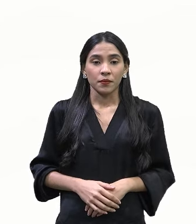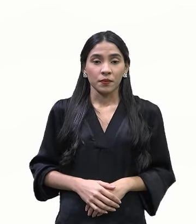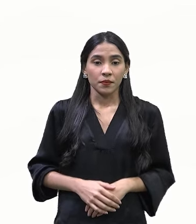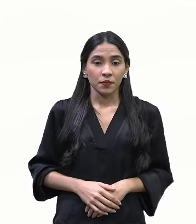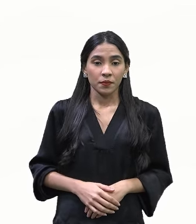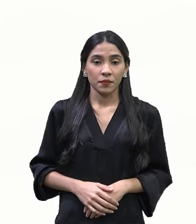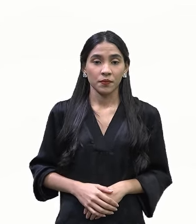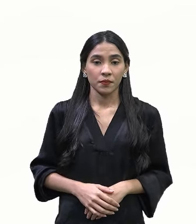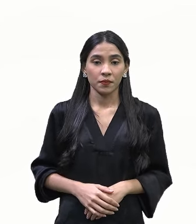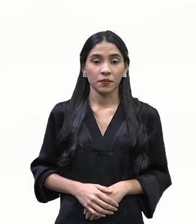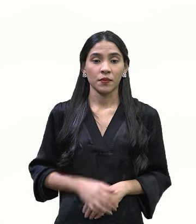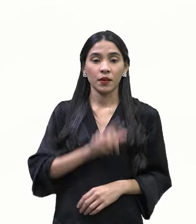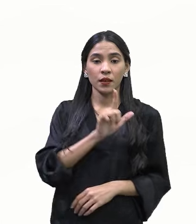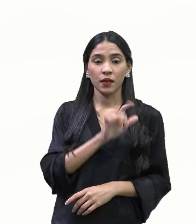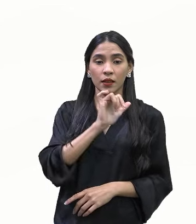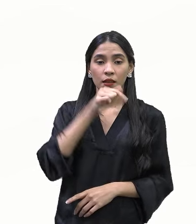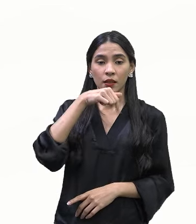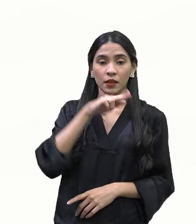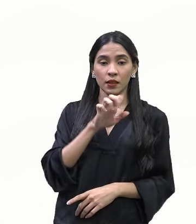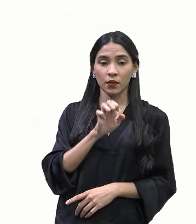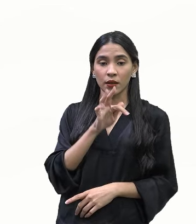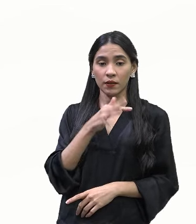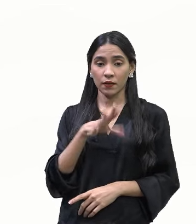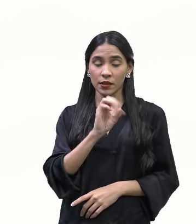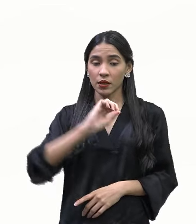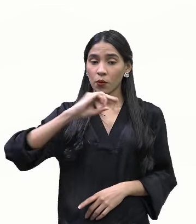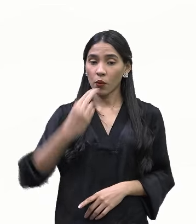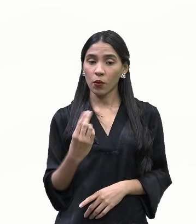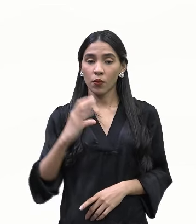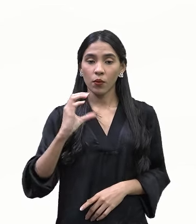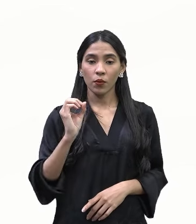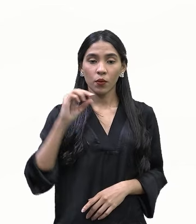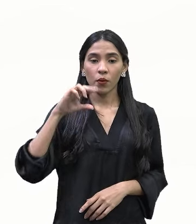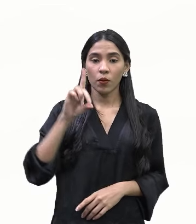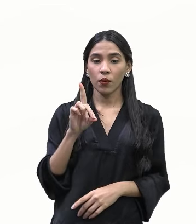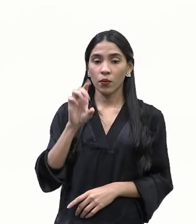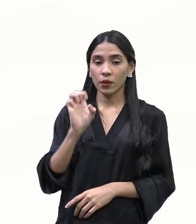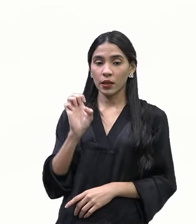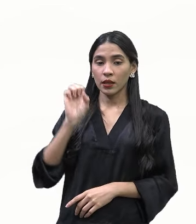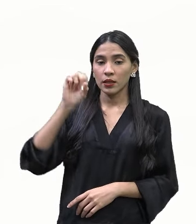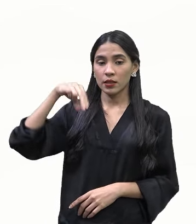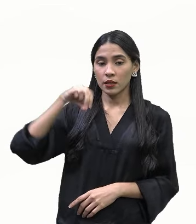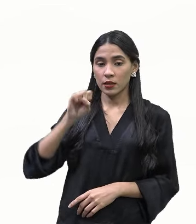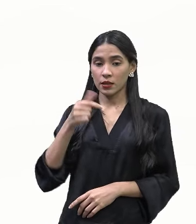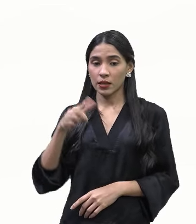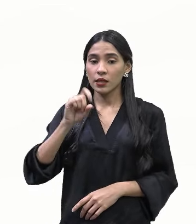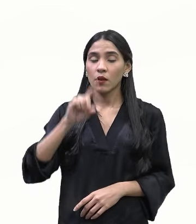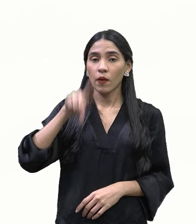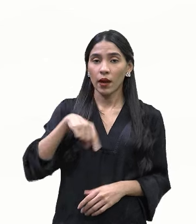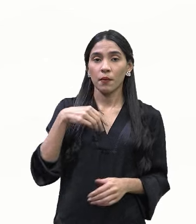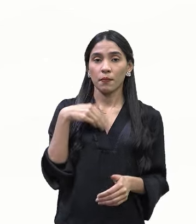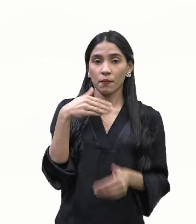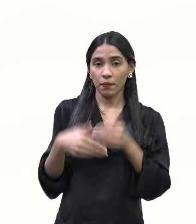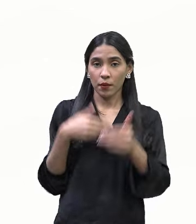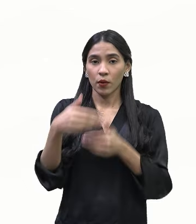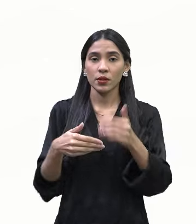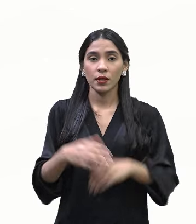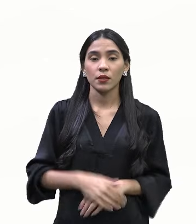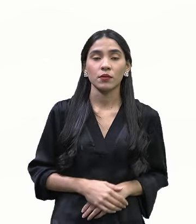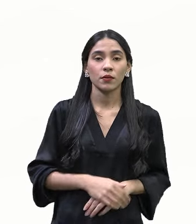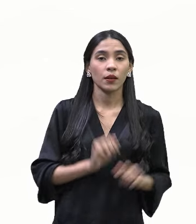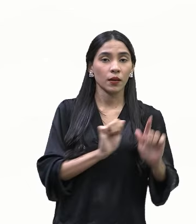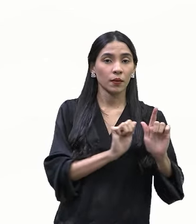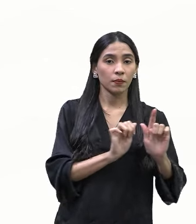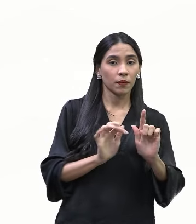ó, em liquefação ou condensação, nós estamos falando de processos que passam do